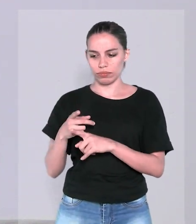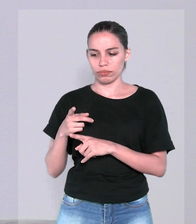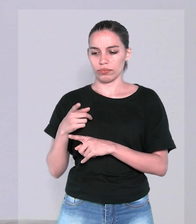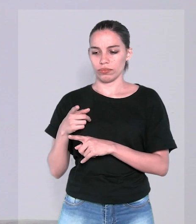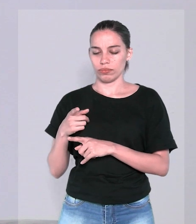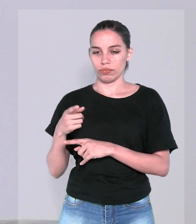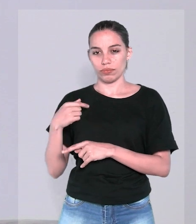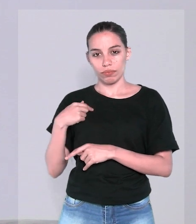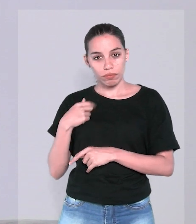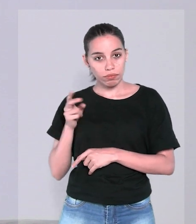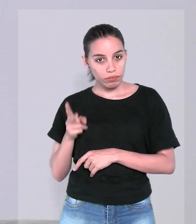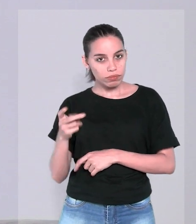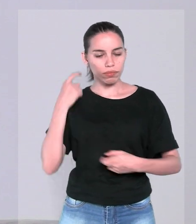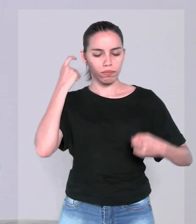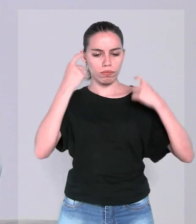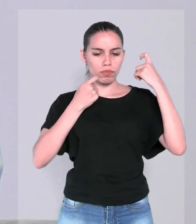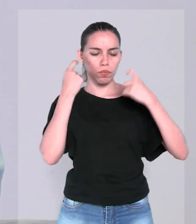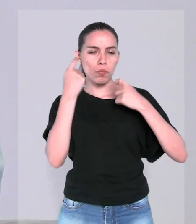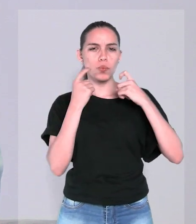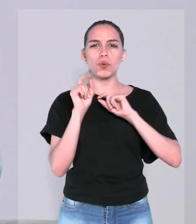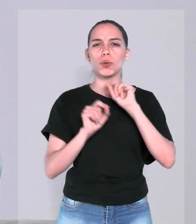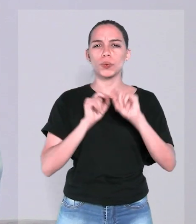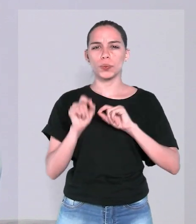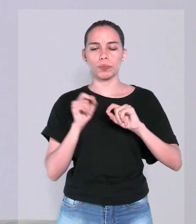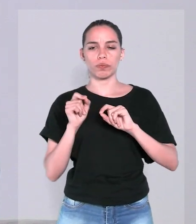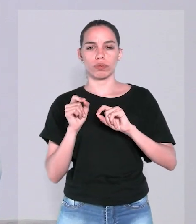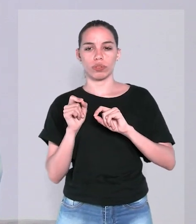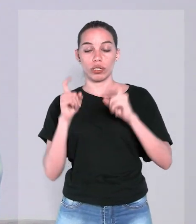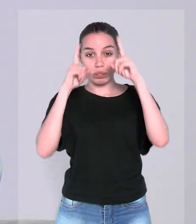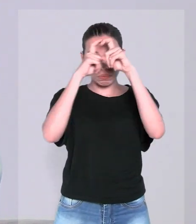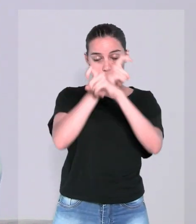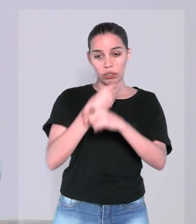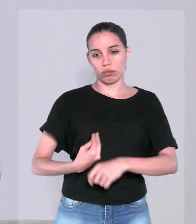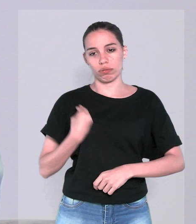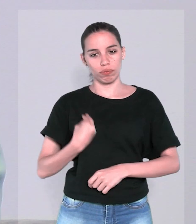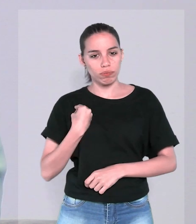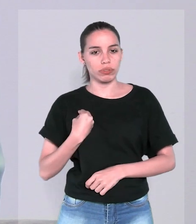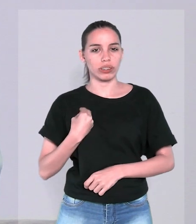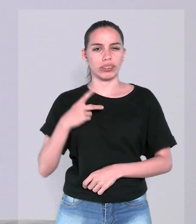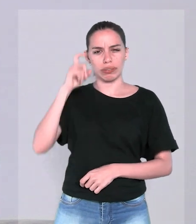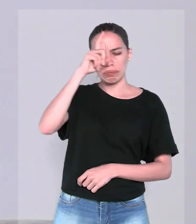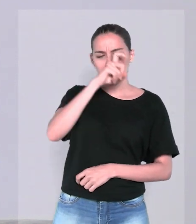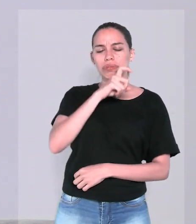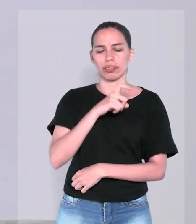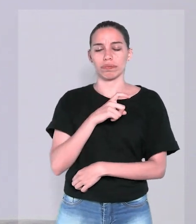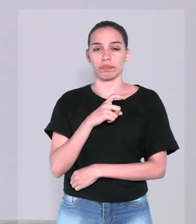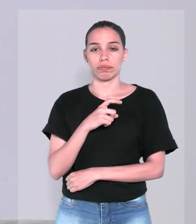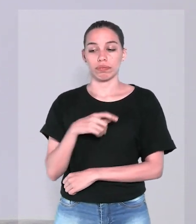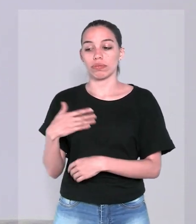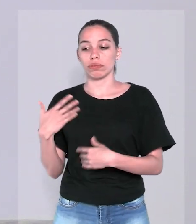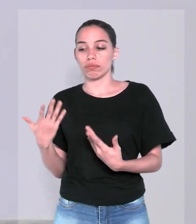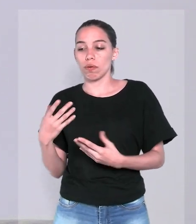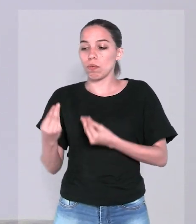dos desafios, da vulnerabilidade, de como é que a gente tem tratado o ser humano. Então, a minha